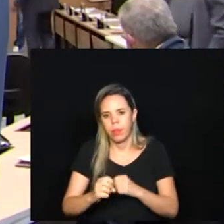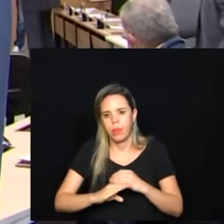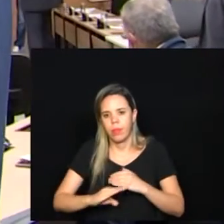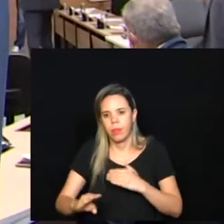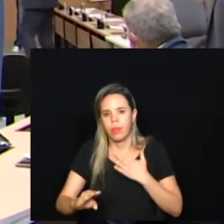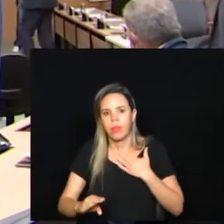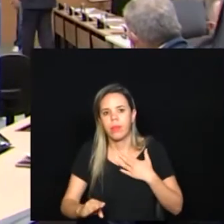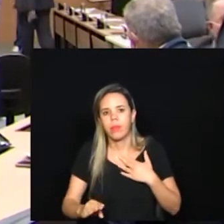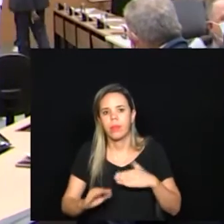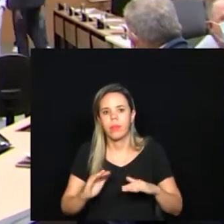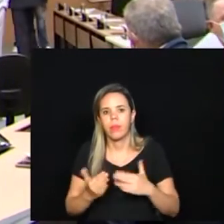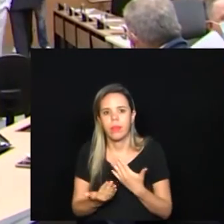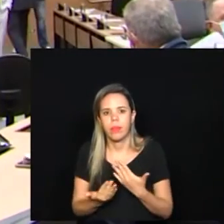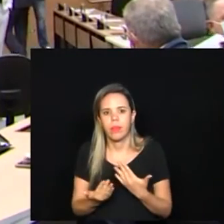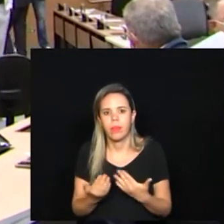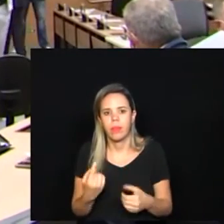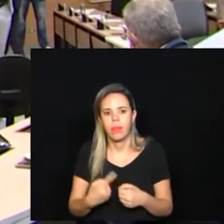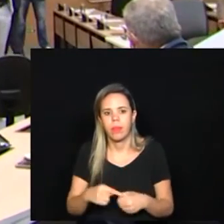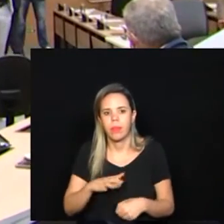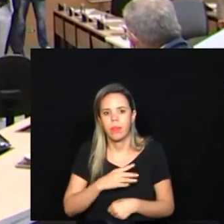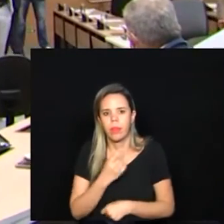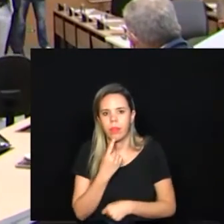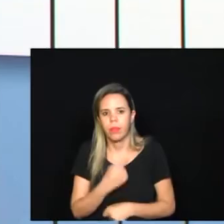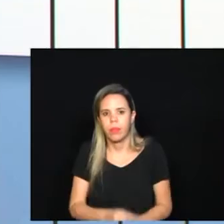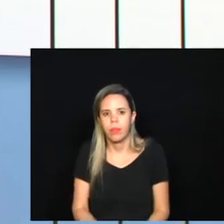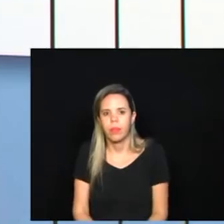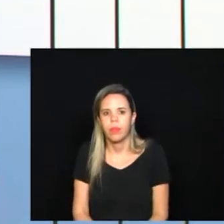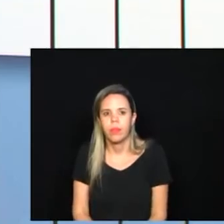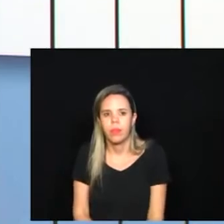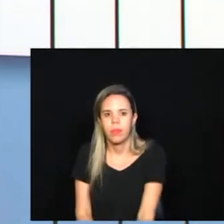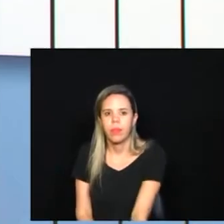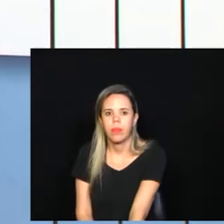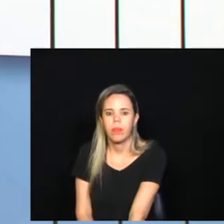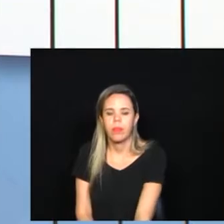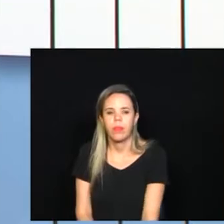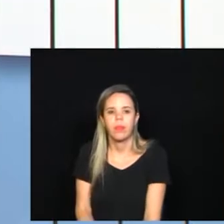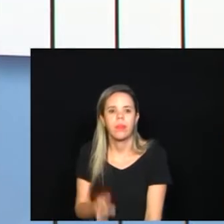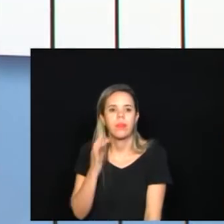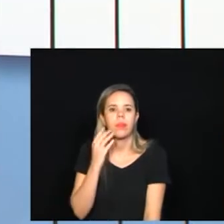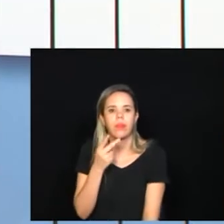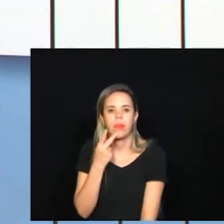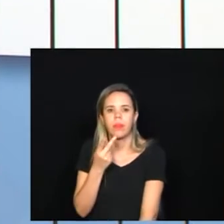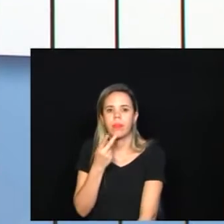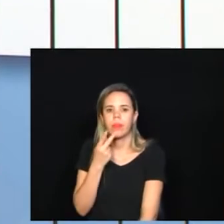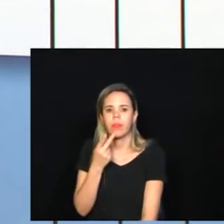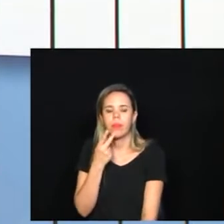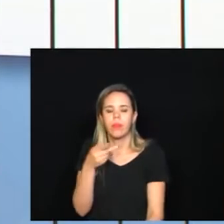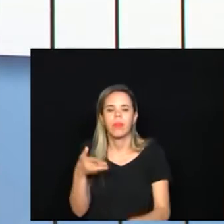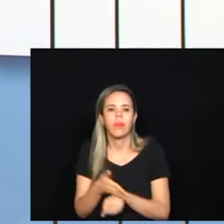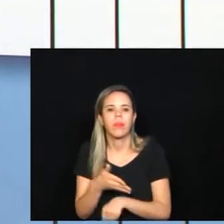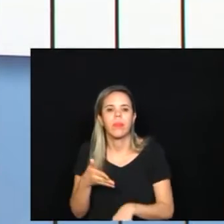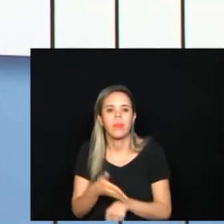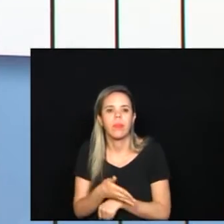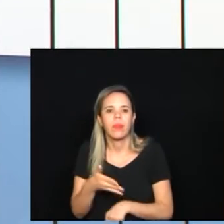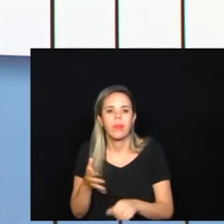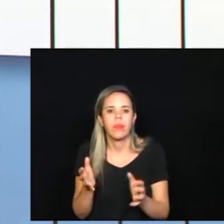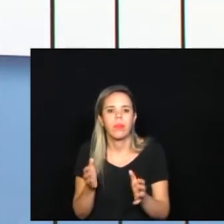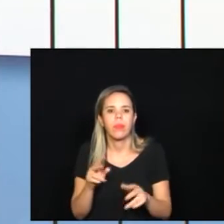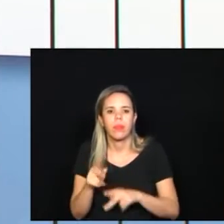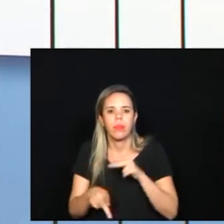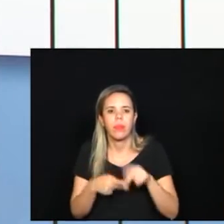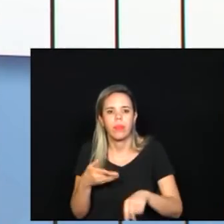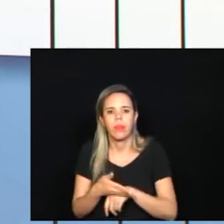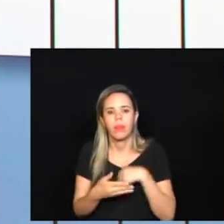asfáltica dos bairros do município de Campinas. Igor Diego fala da participação da